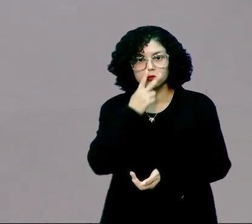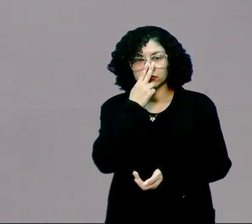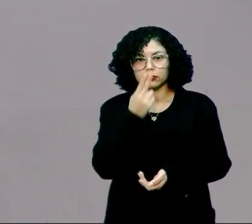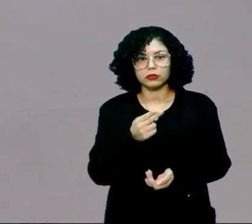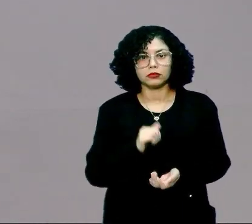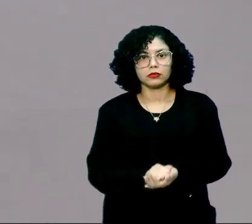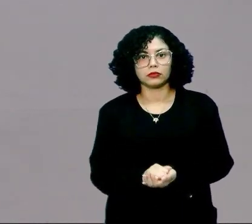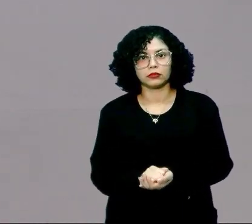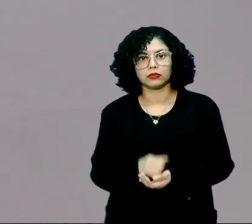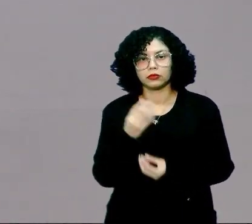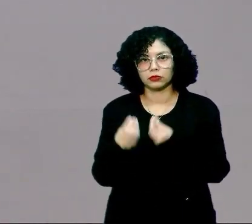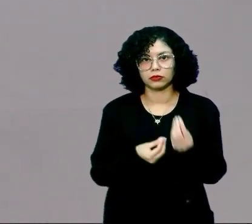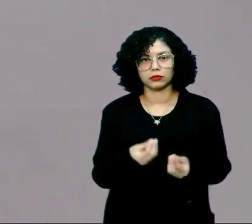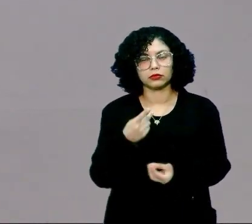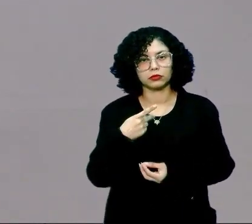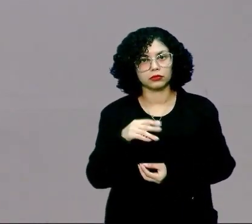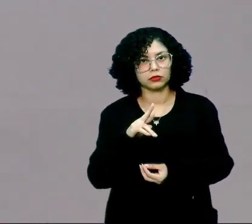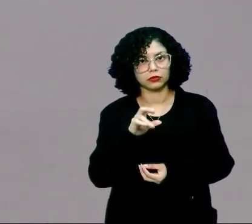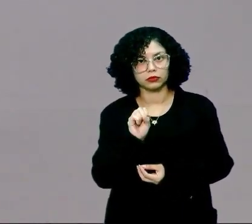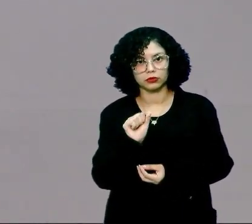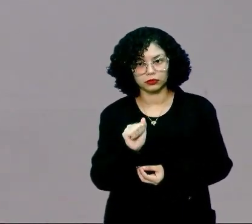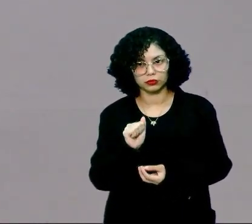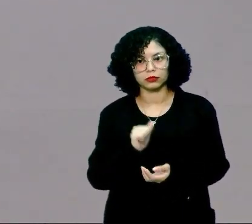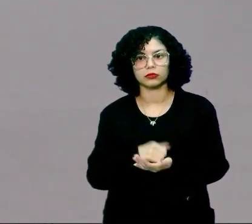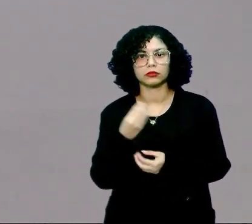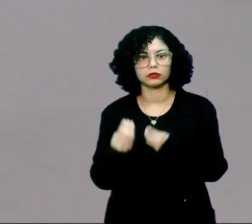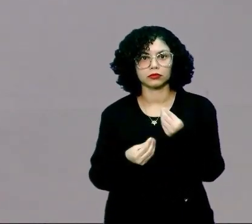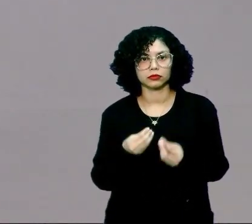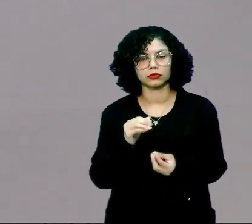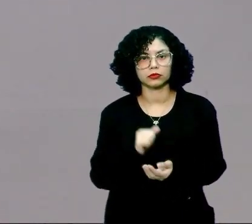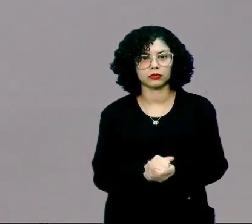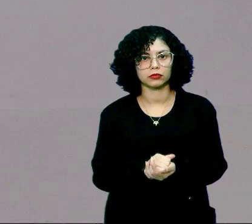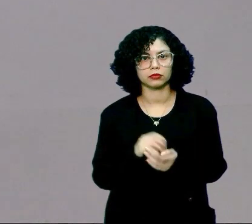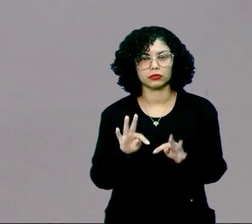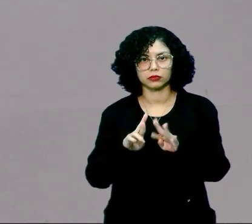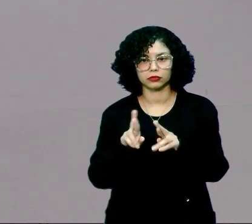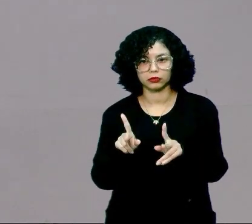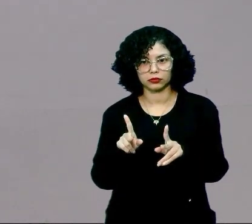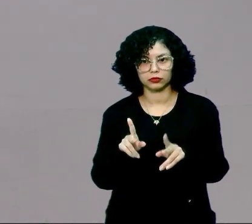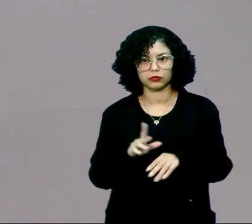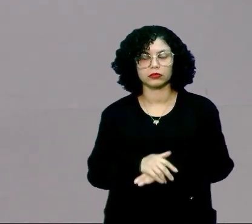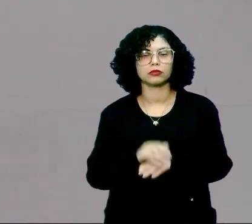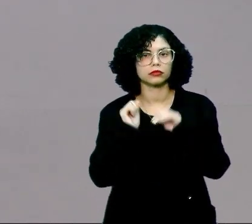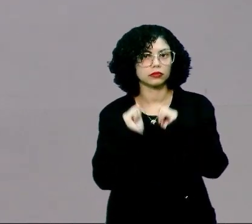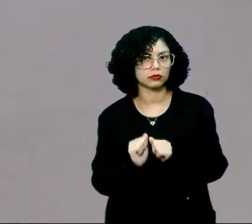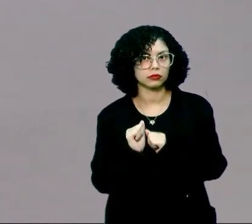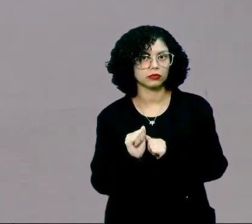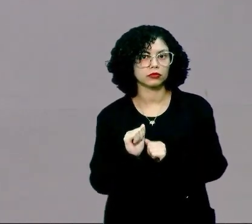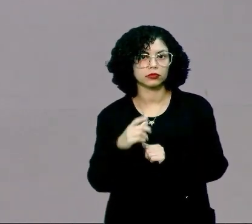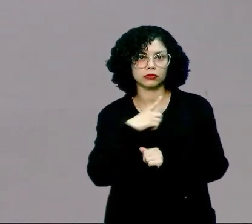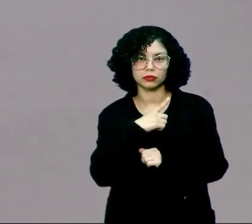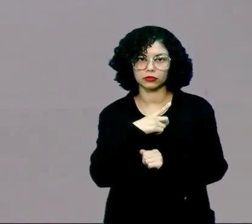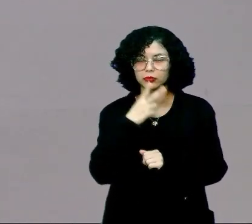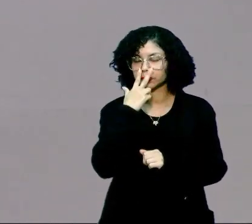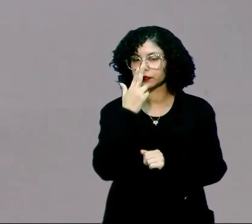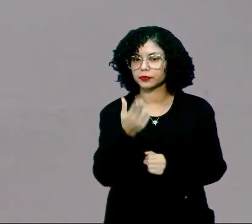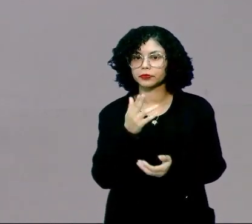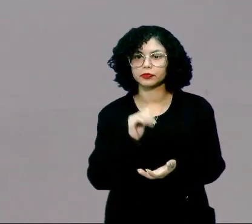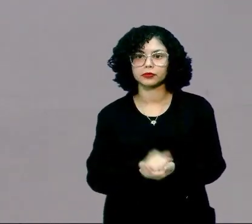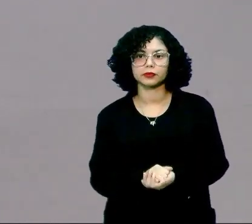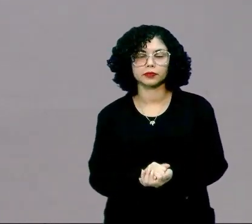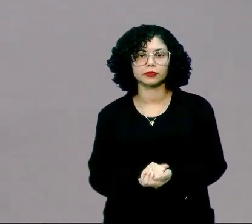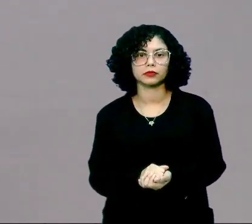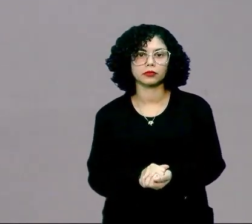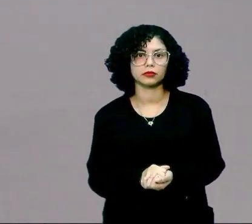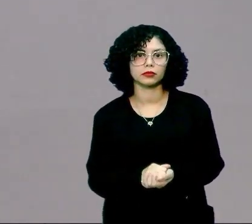aparece tanto na prosa quanto na versificação e de formas diferentes. Então, pode ser que apareça de uma forma